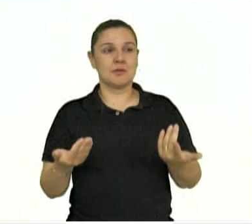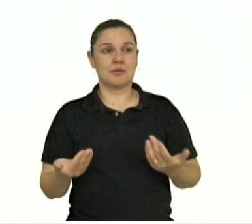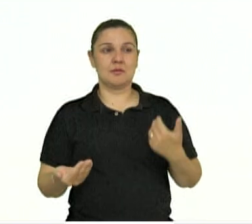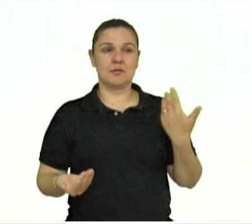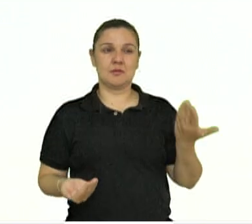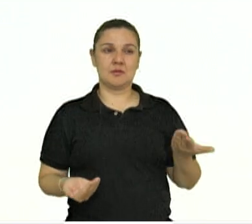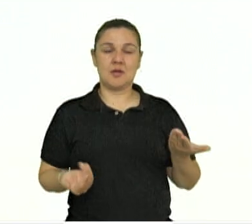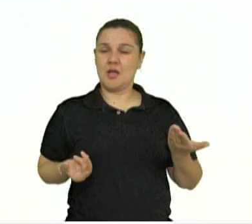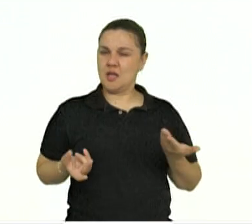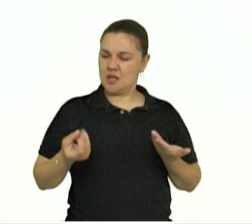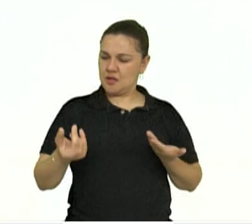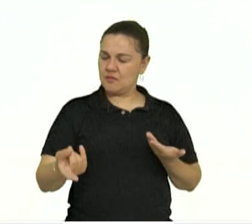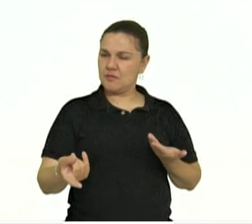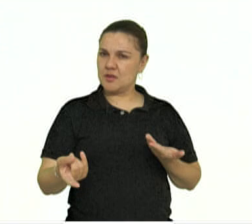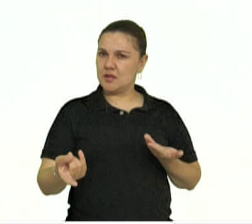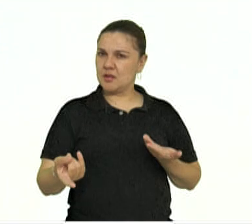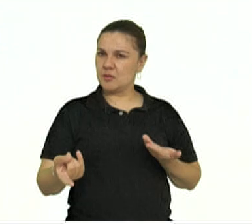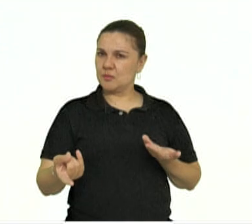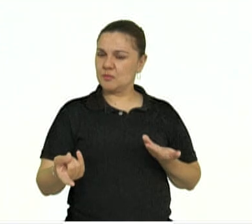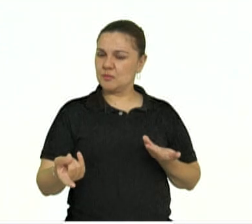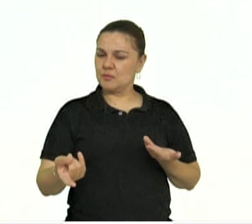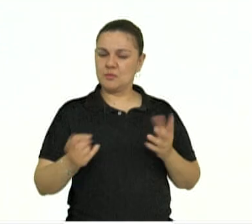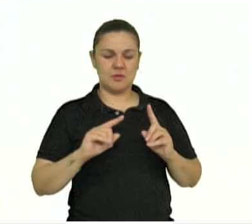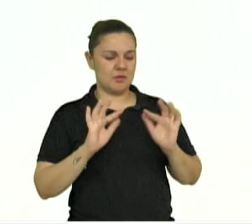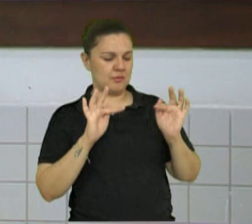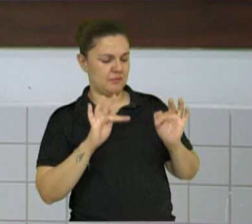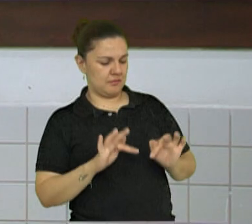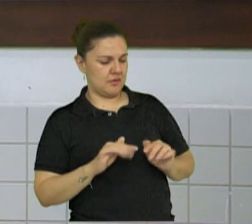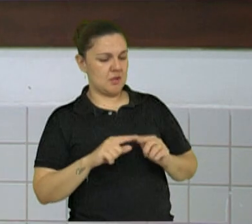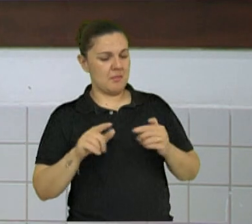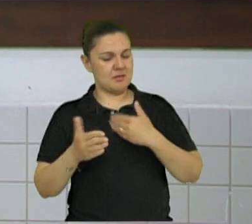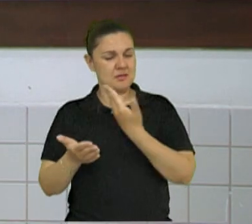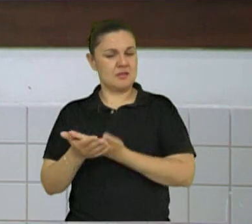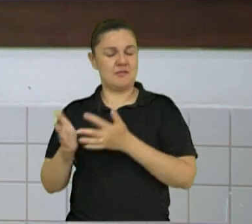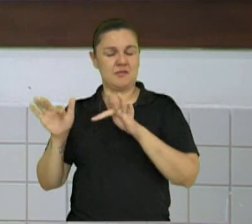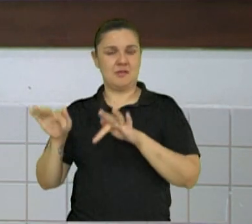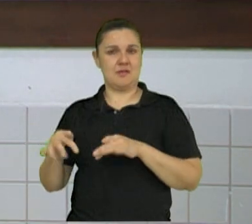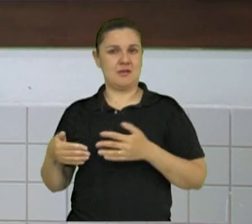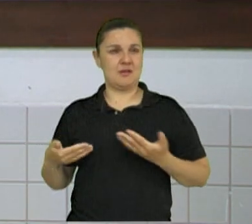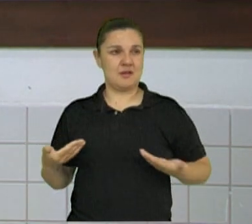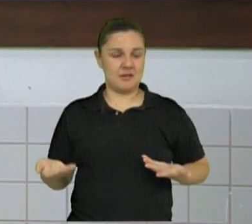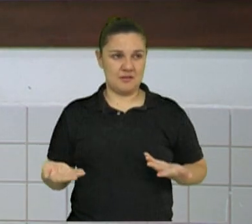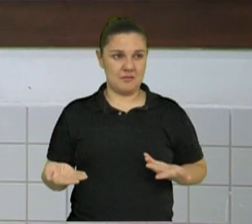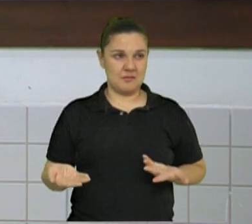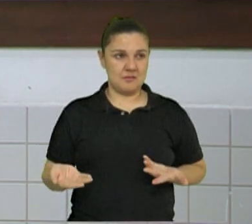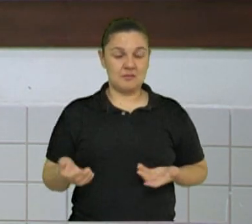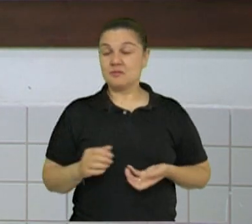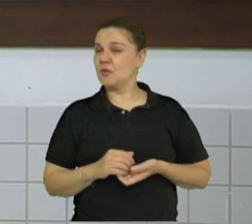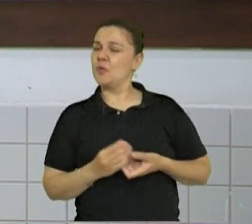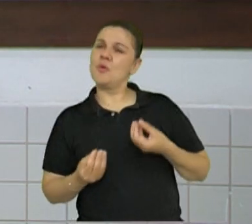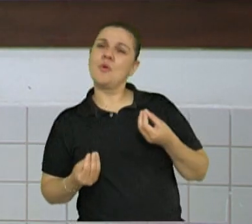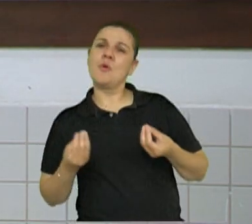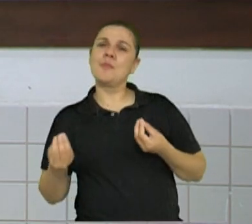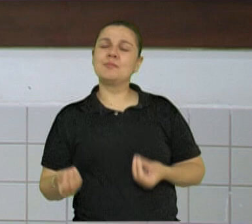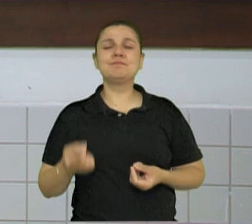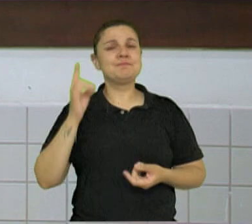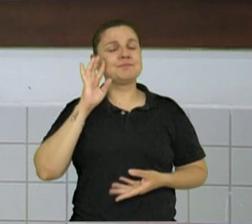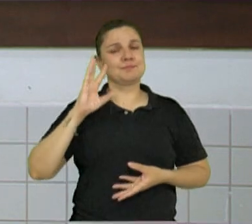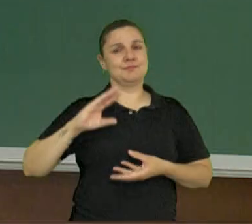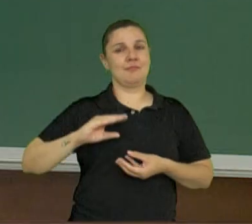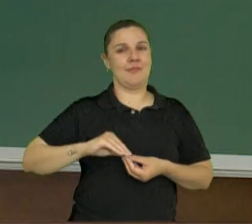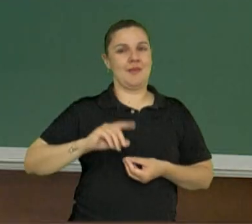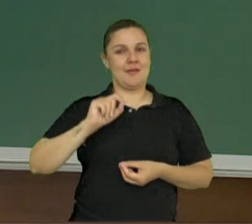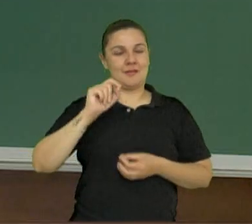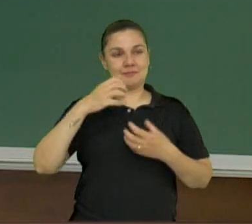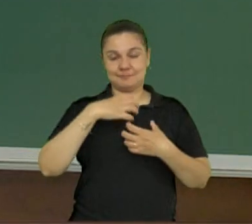infinito dura, então se é infinito ele, né, não terminaria, mas ali ele está dizendo que é enquanto dura. Então, como que a gente consegue